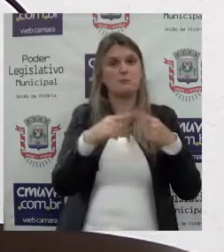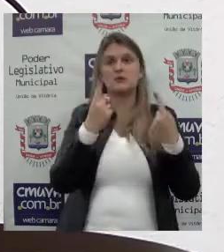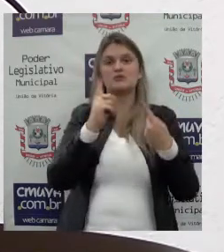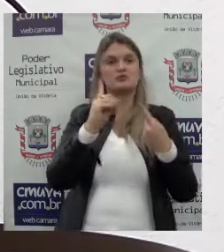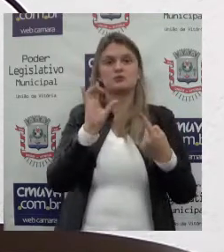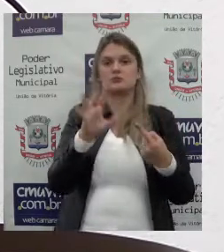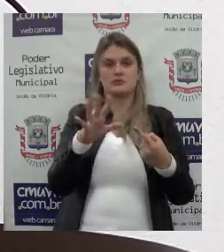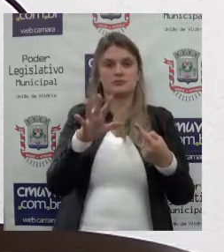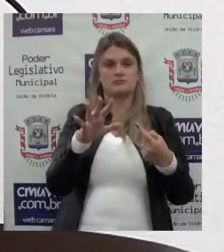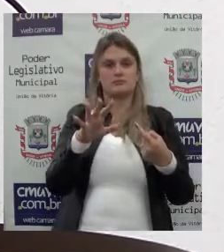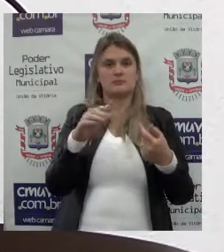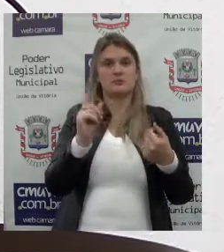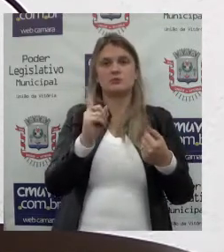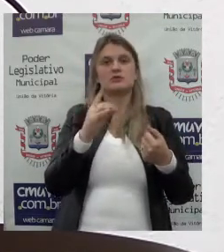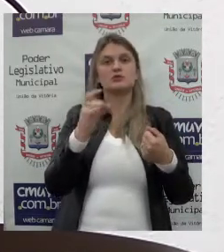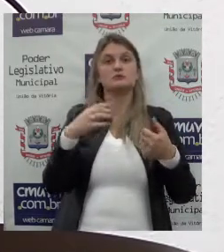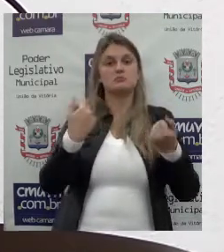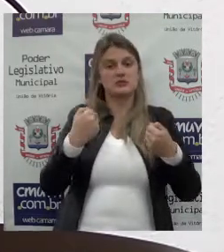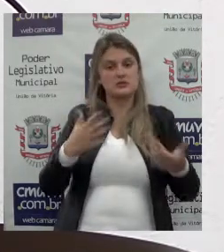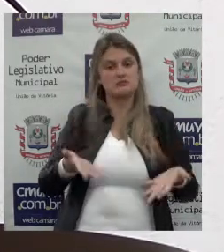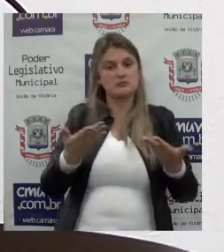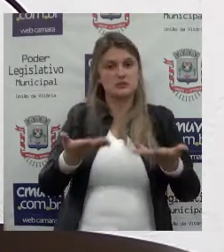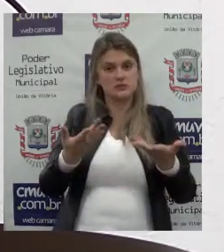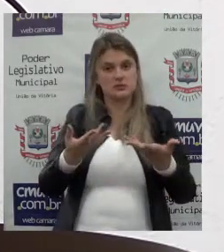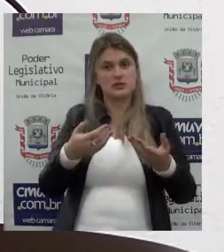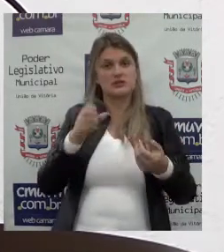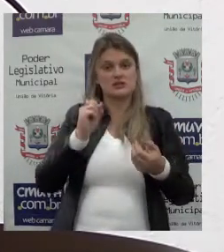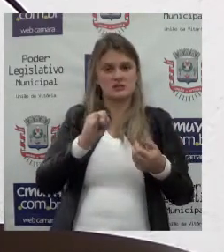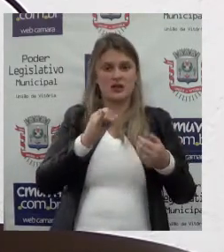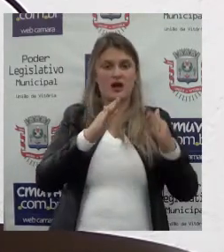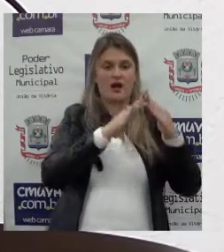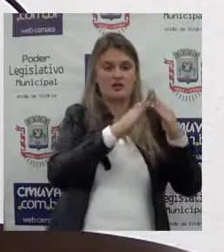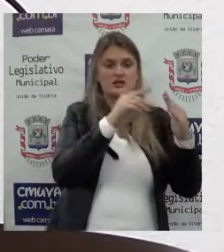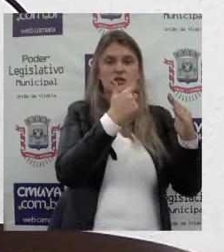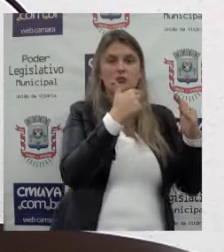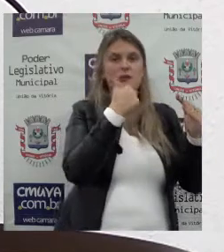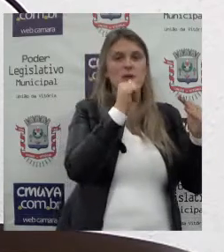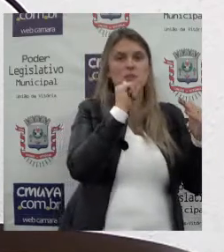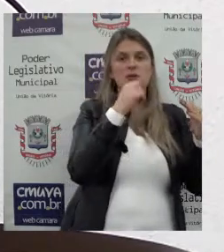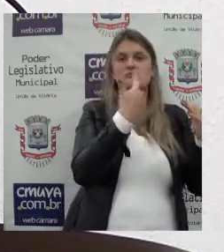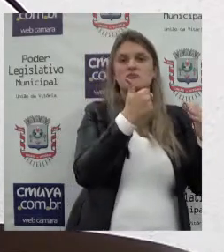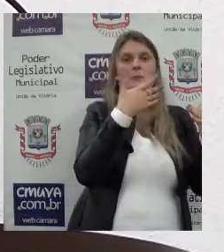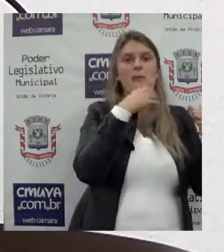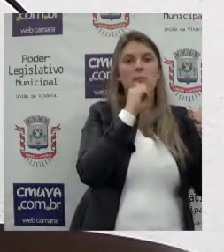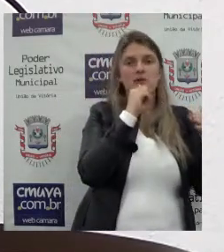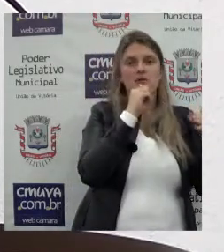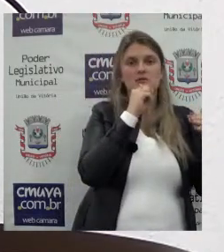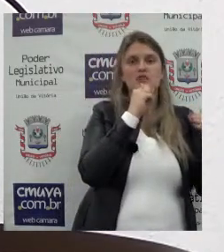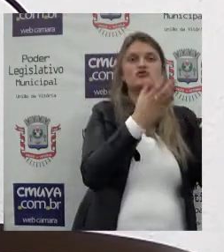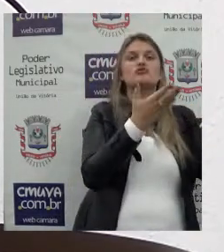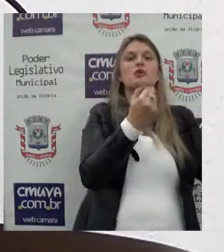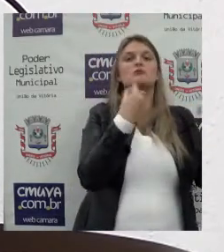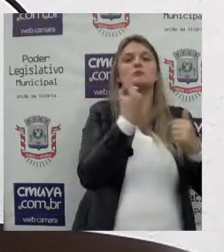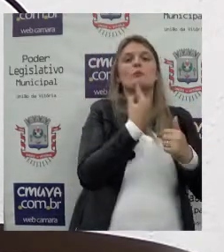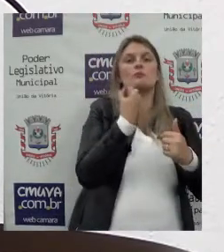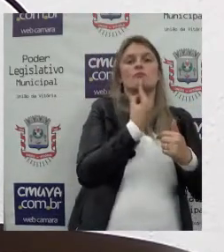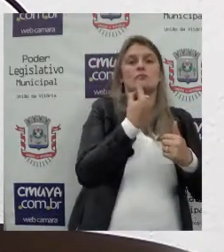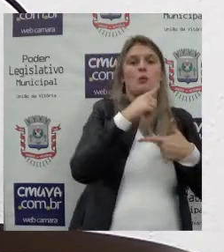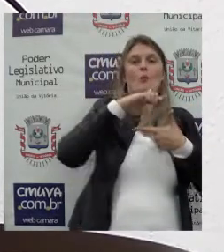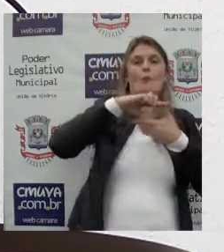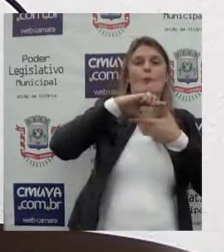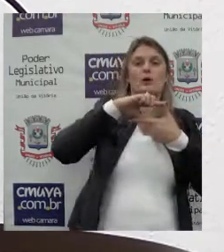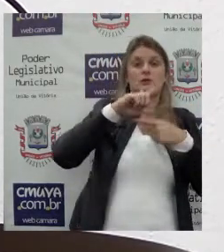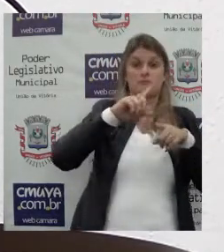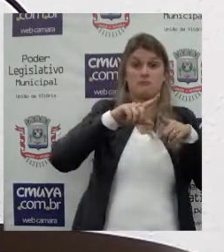vai dar uma reduzida. Mas não é só isso, gente. Não é só isso. Deixa uma casa sem pai e sem mãe. Deixa um